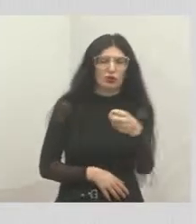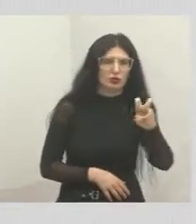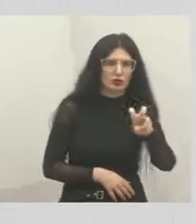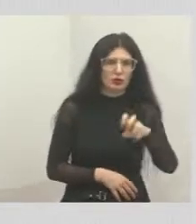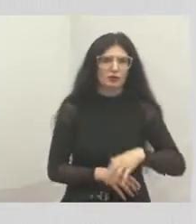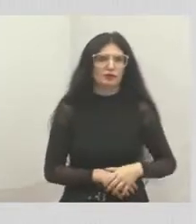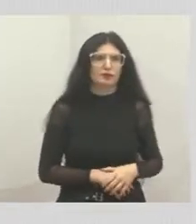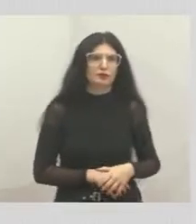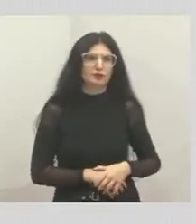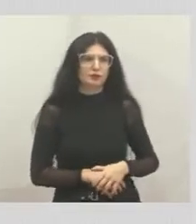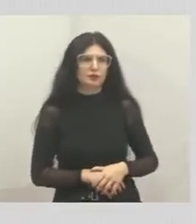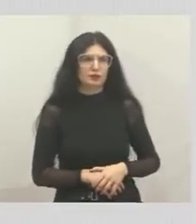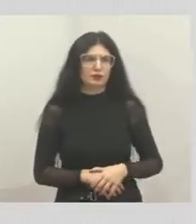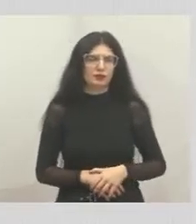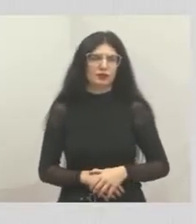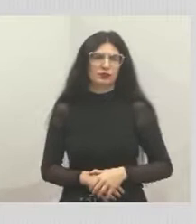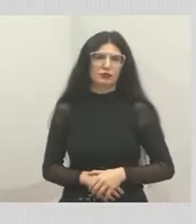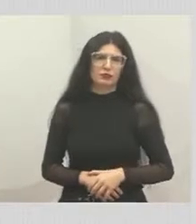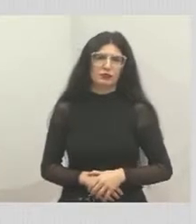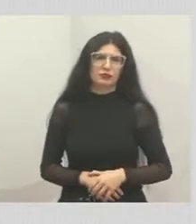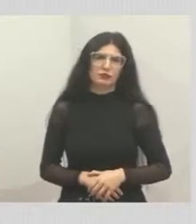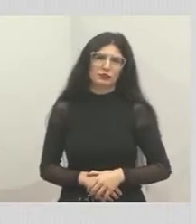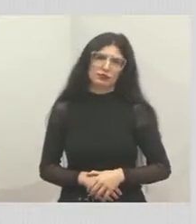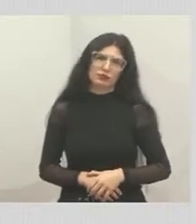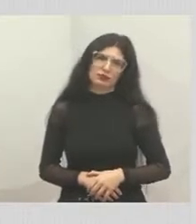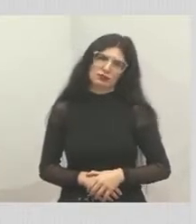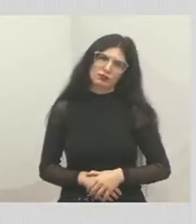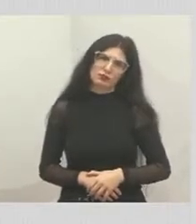118.513.000, chegando ao percentual de